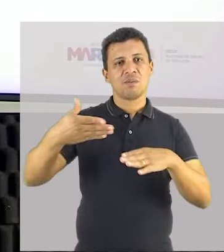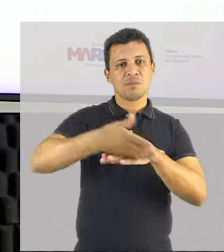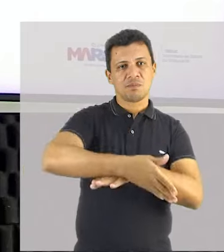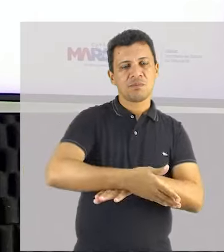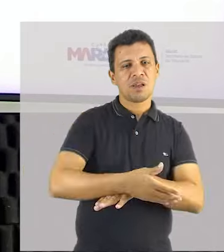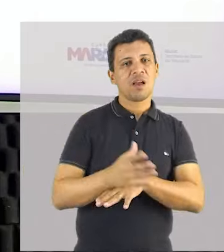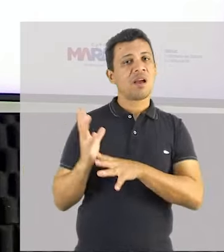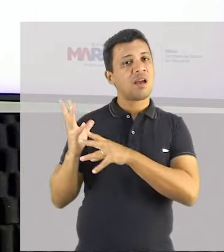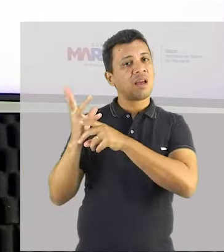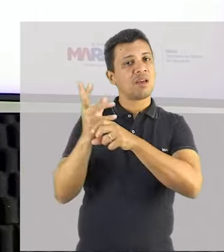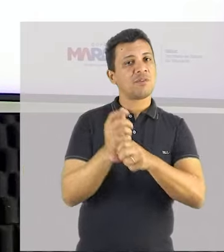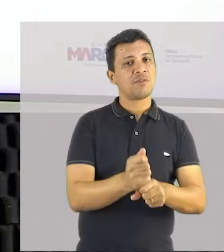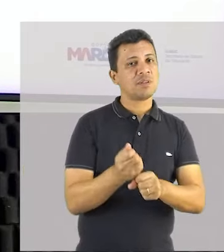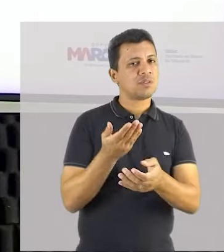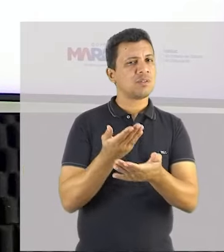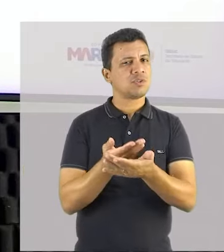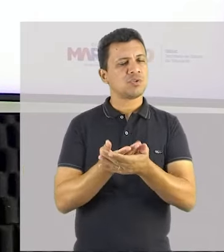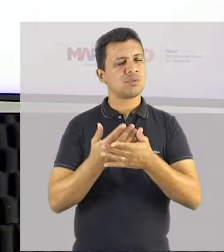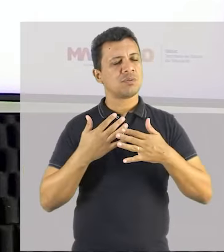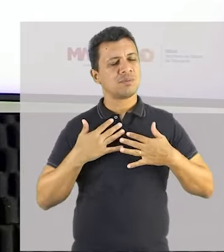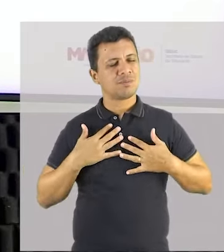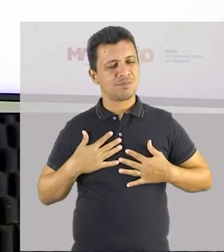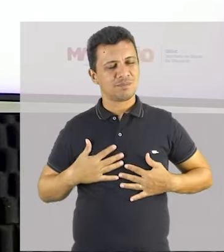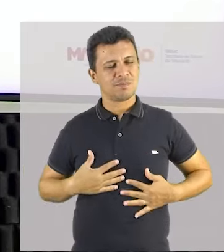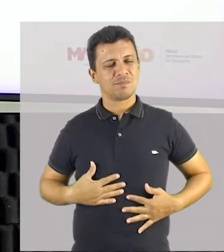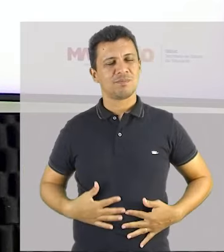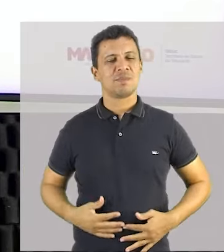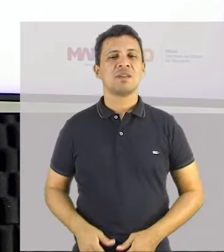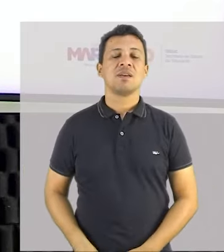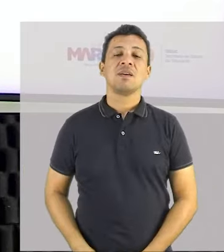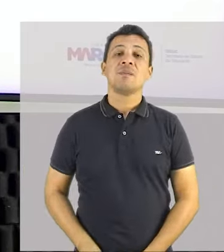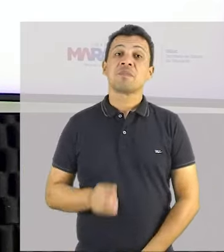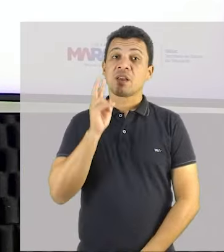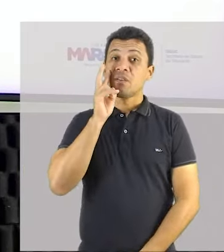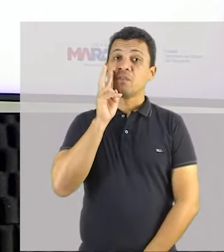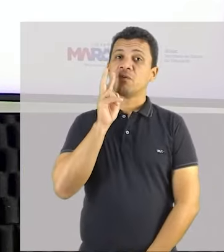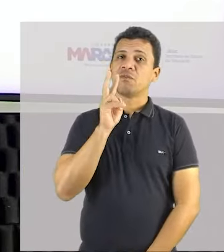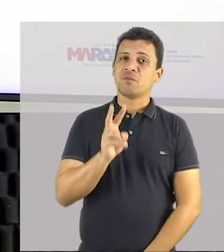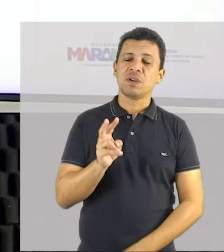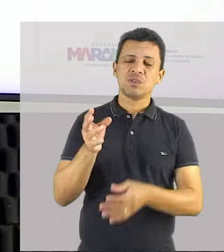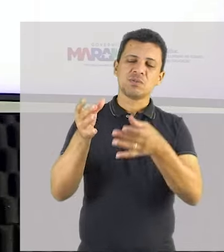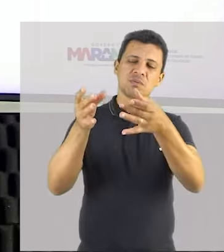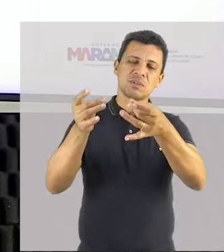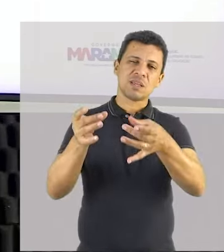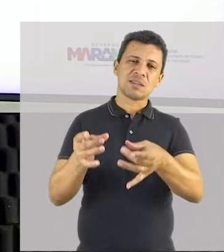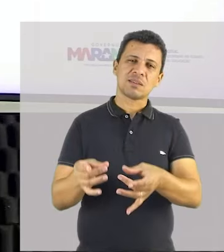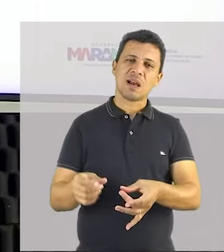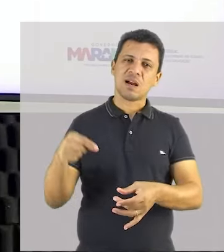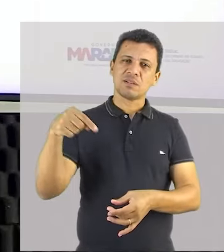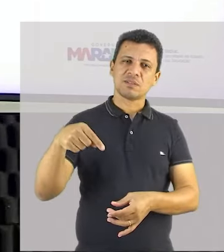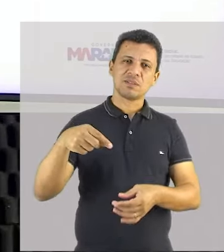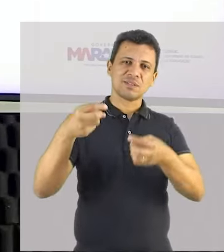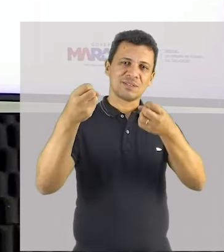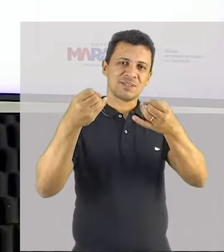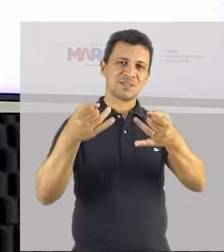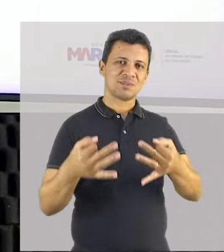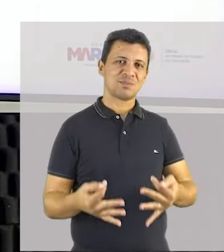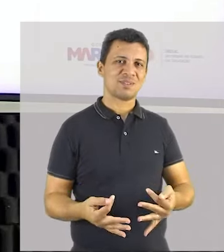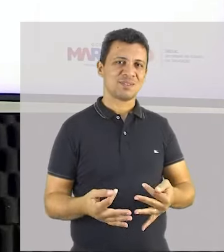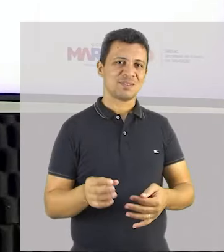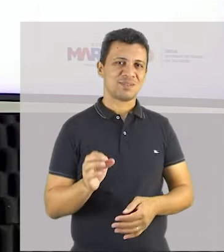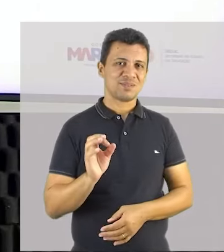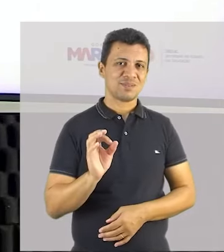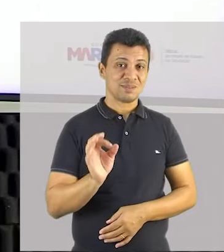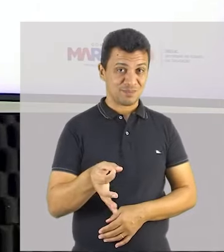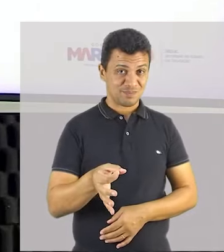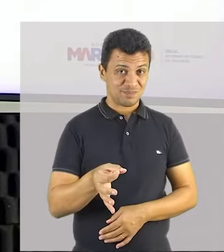revisem tá estudem com calma eh vejam mais detalhes de cada coisa que a gente falou aqui tá certo